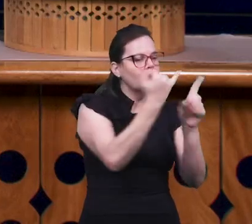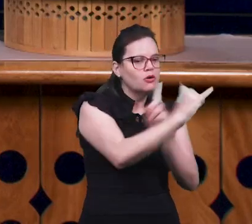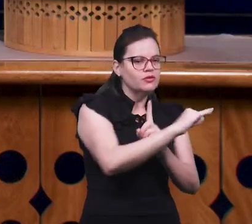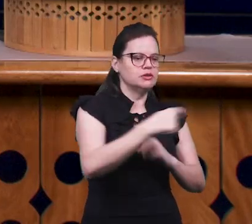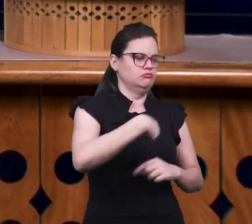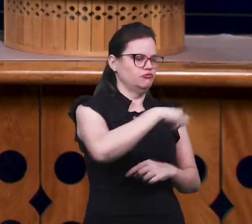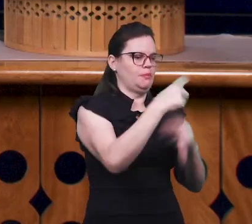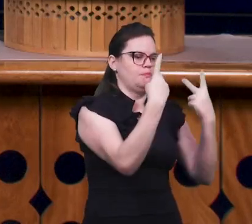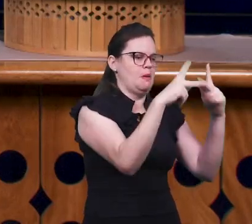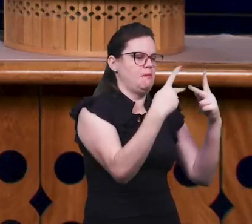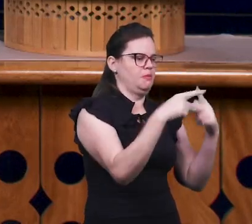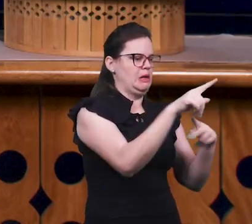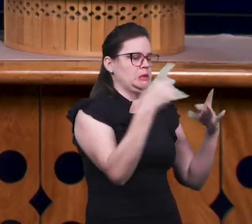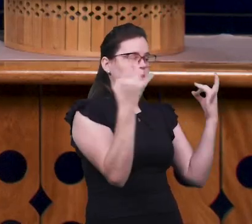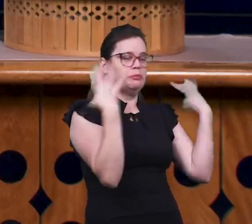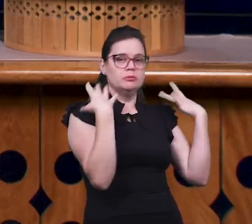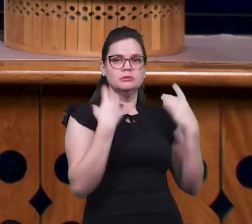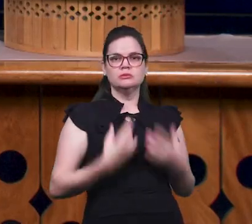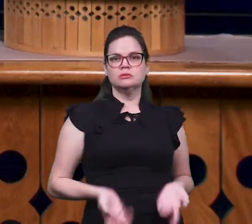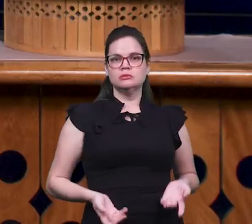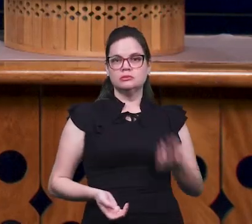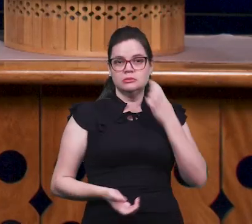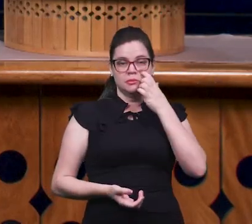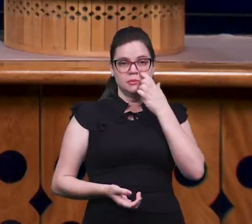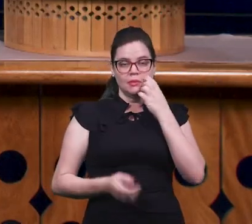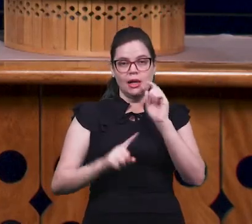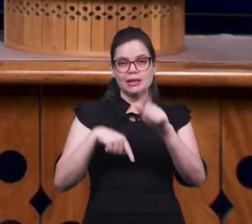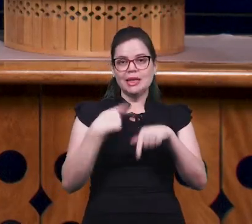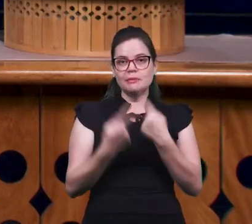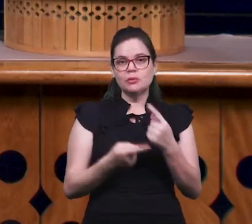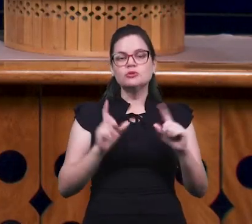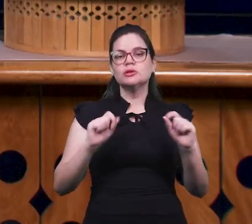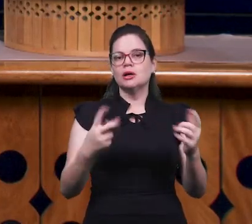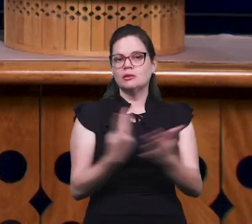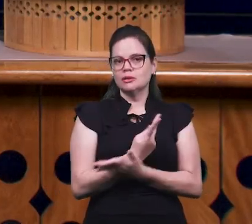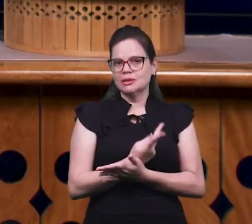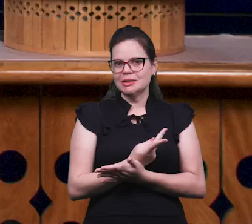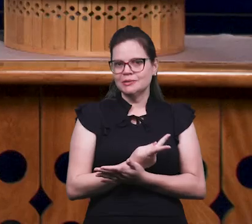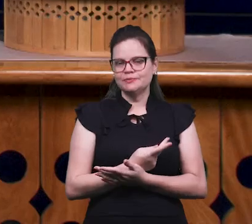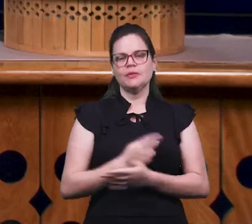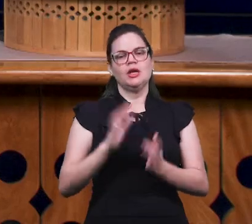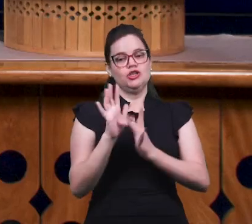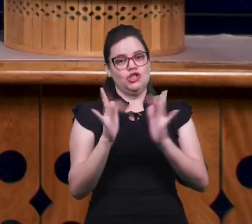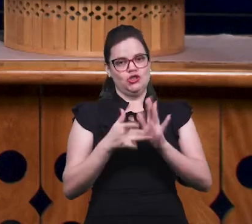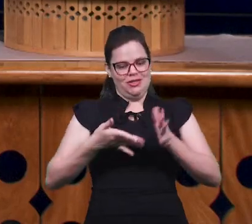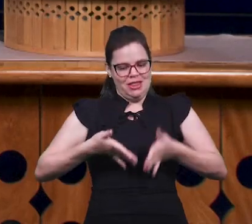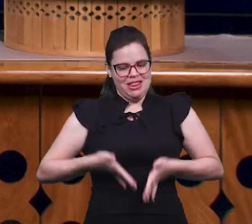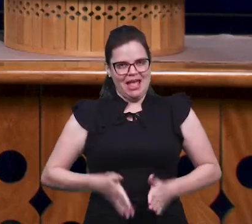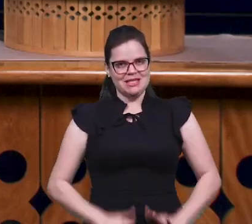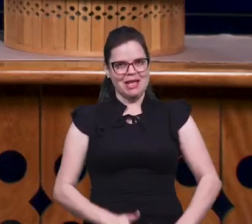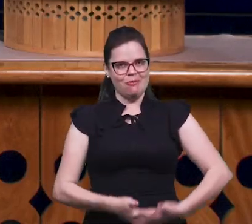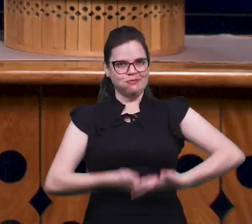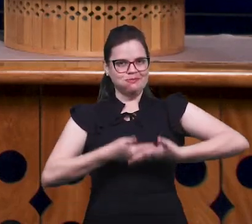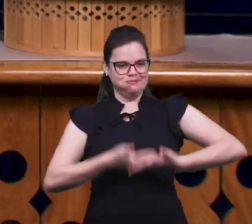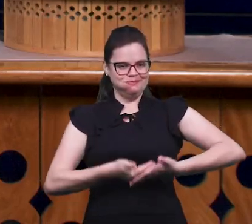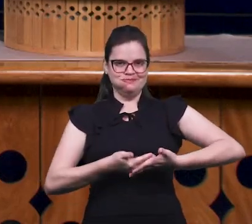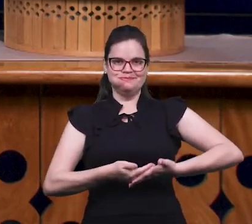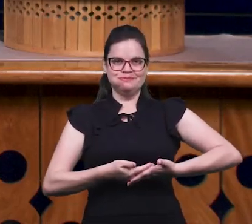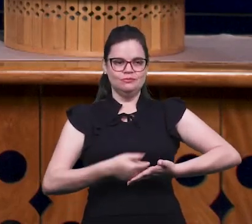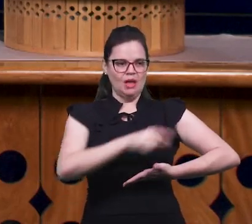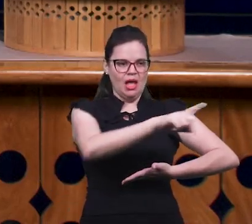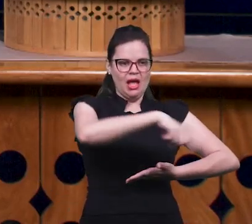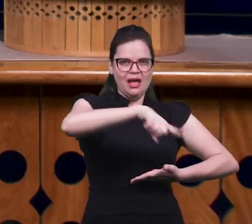para a apostasia. Tanto é que quando Jesus nasceu, estavam todos dormindo. Só os pastores no campo acordados